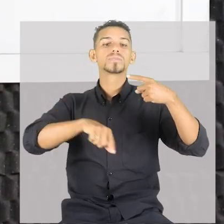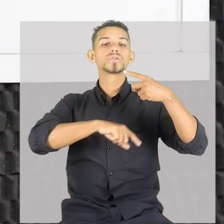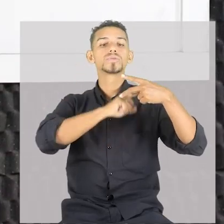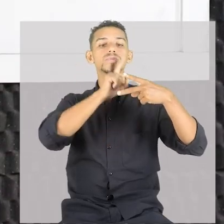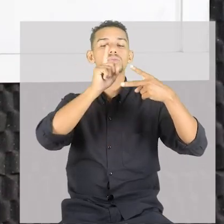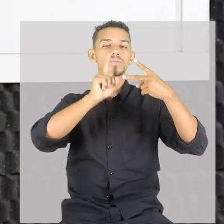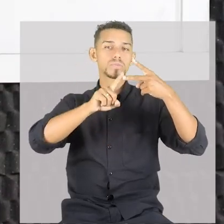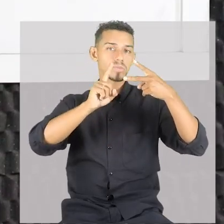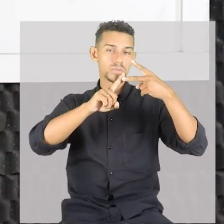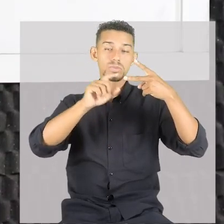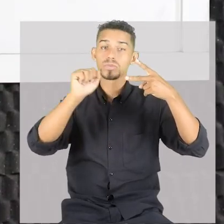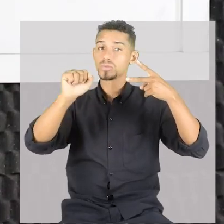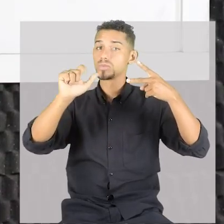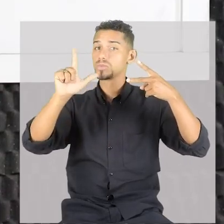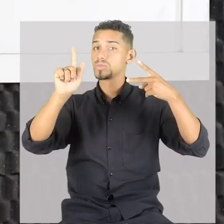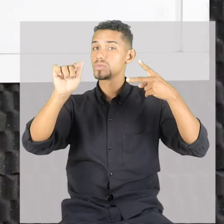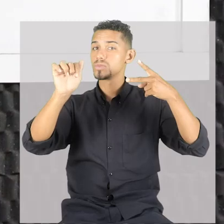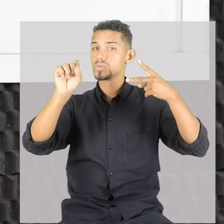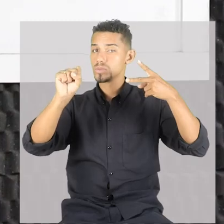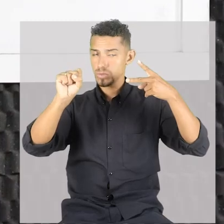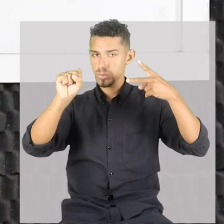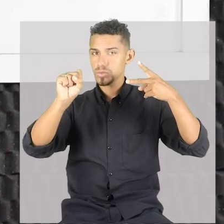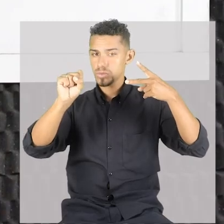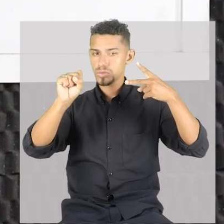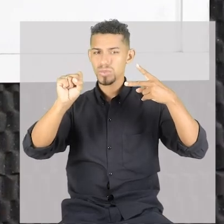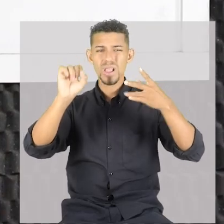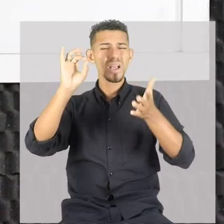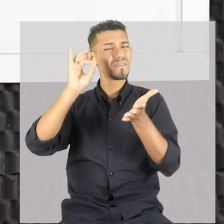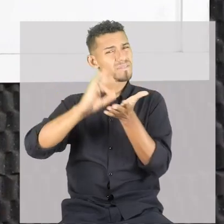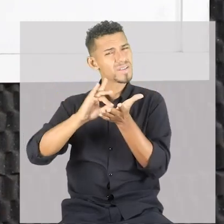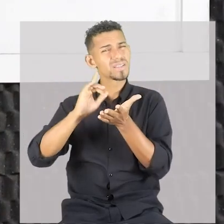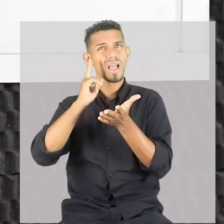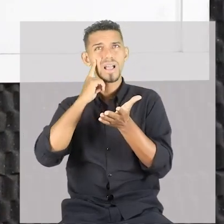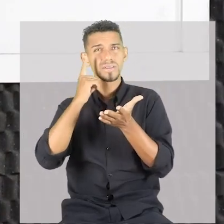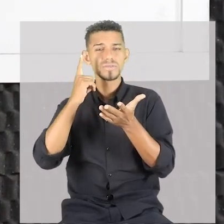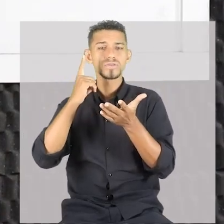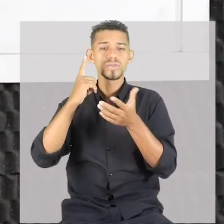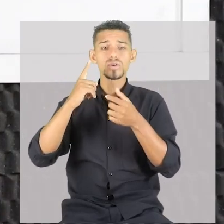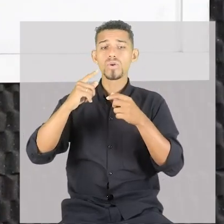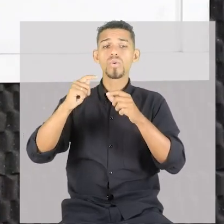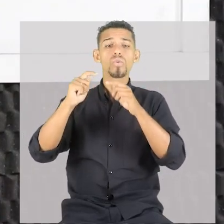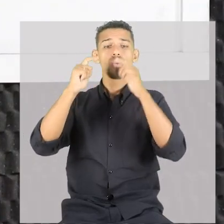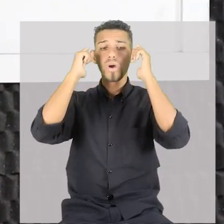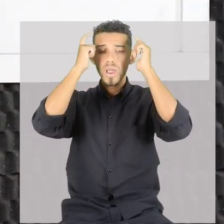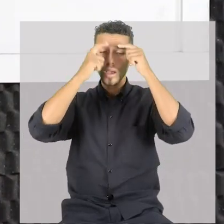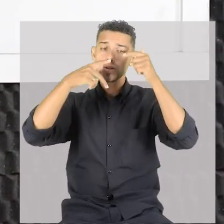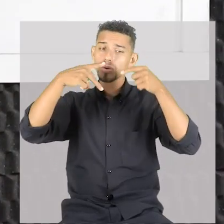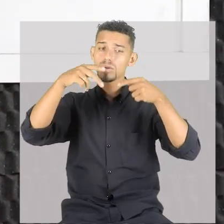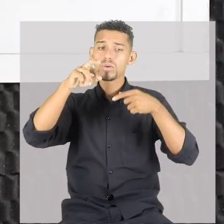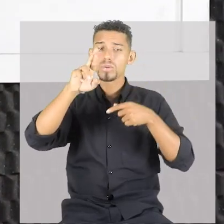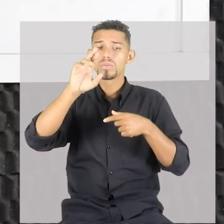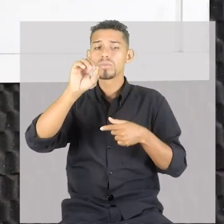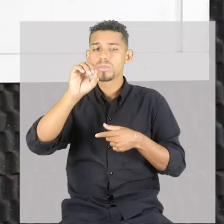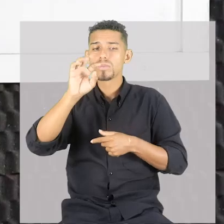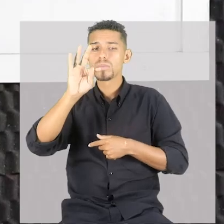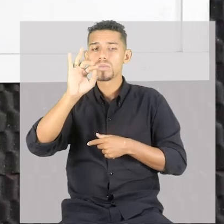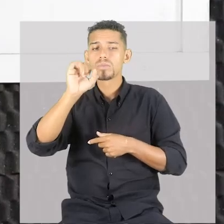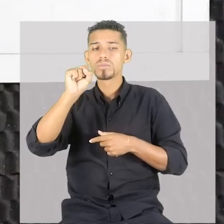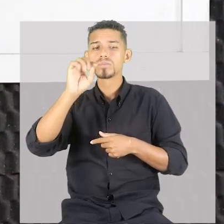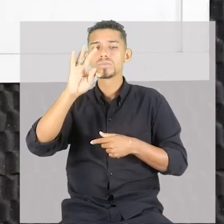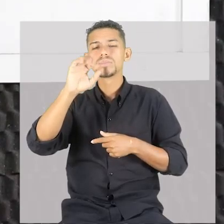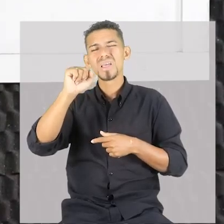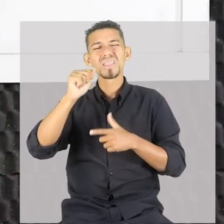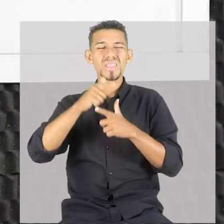protozoários e as algas, tá? Na verdade, gente, o reino protista, ele é um problema, assim, né, às vezes